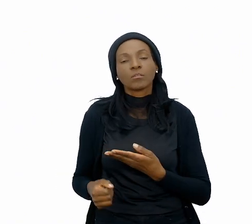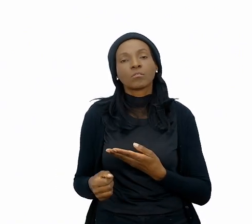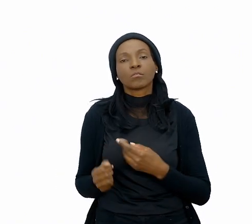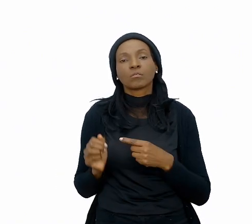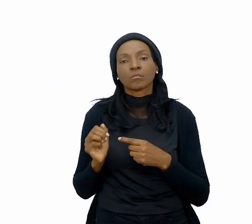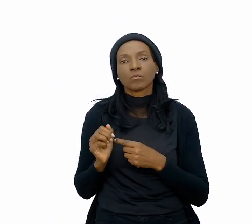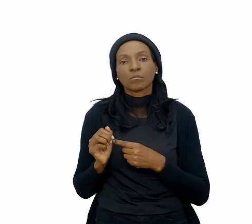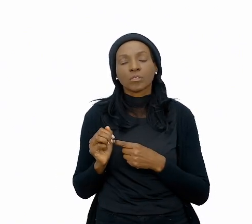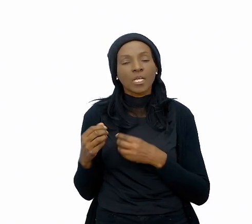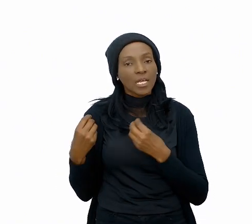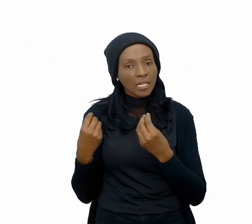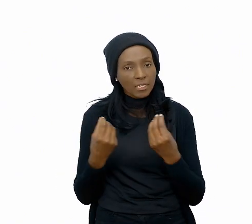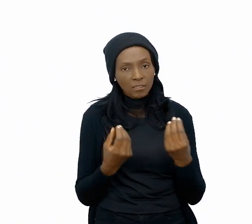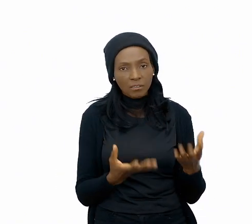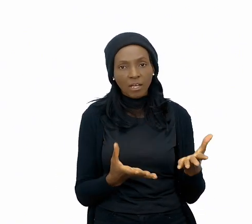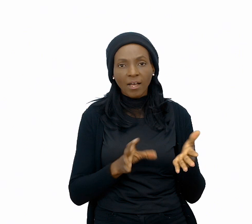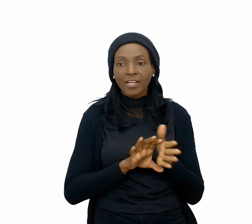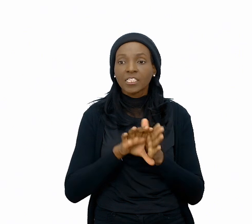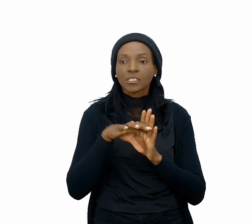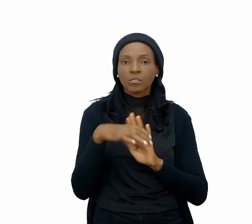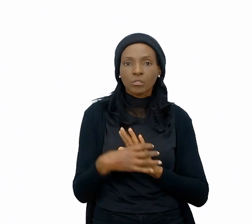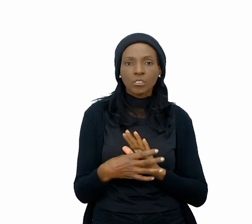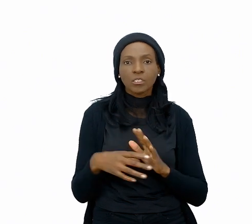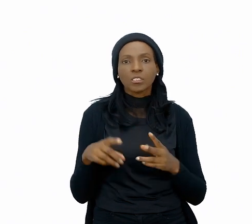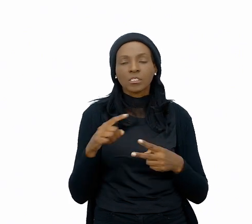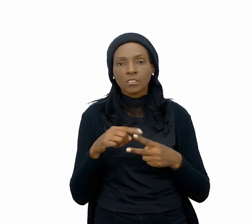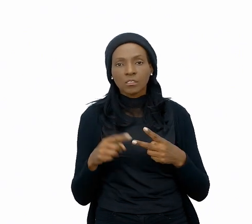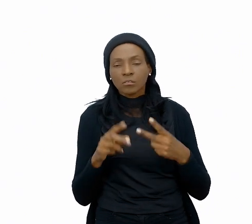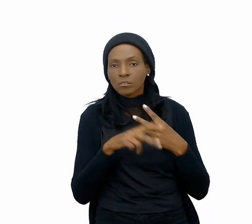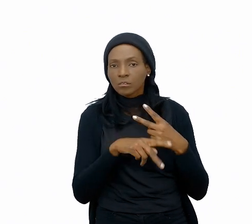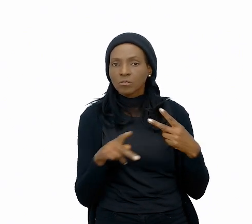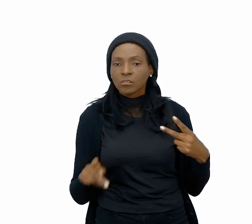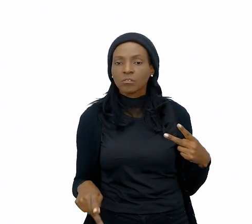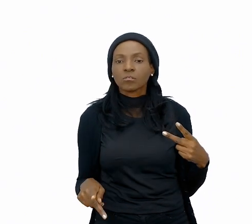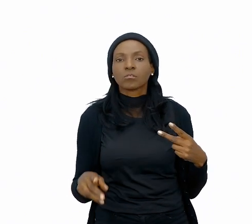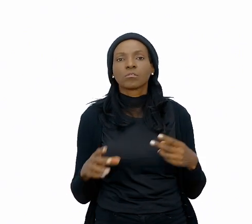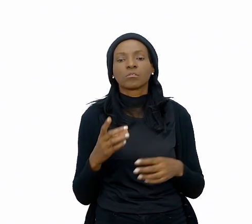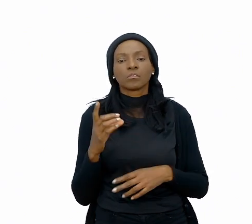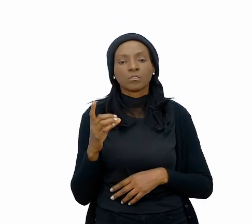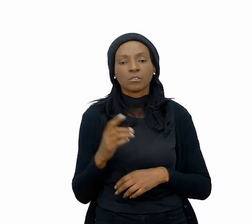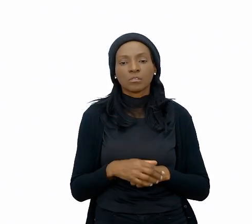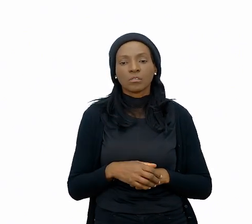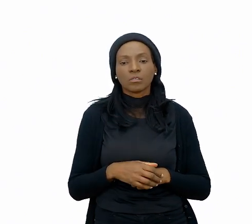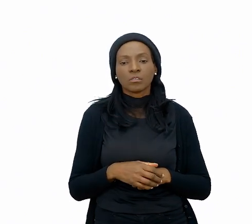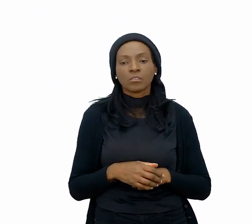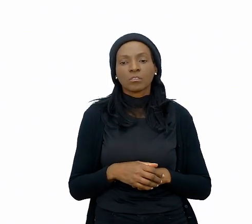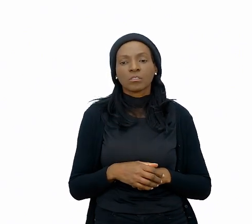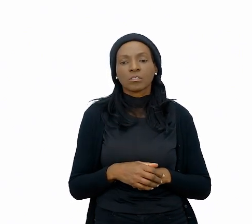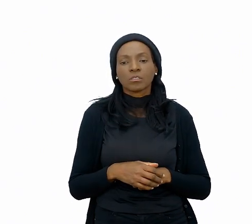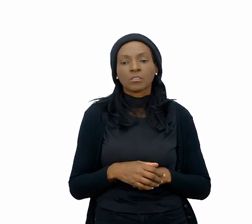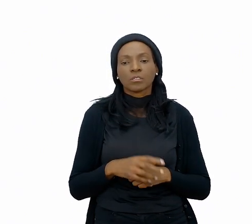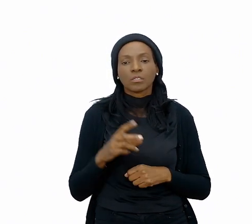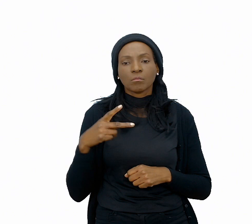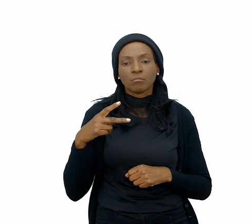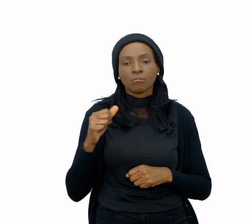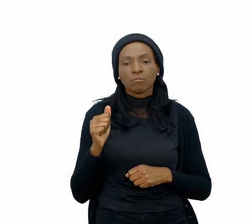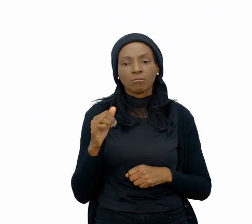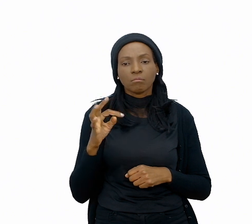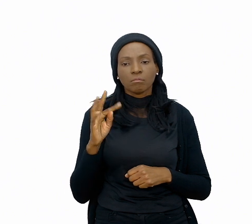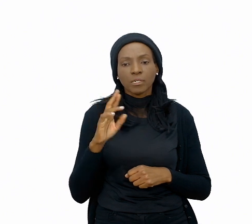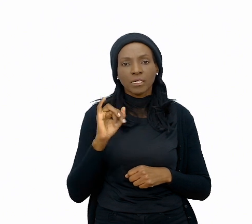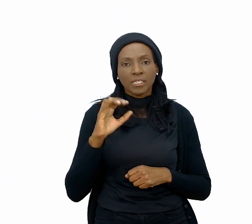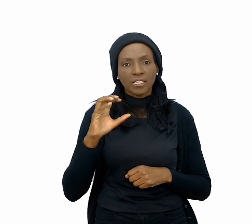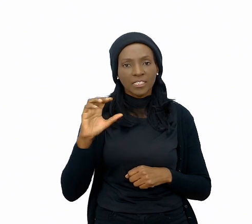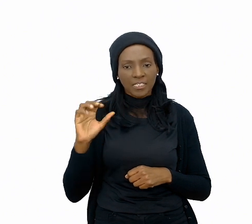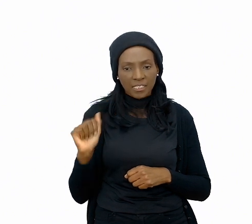a fundamentação teórica das duas professoras, Délia Lerner e Patrícia Sadowski, né? Que